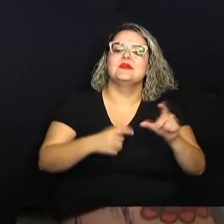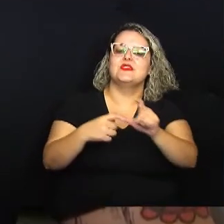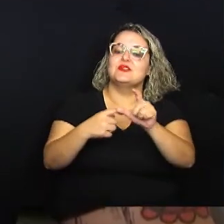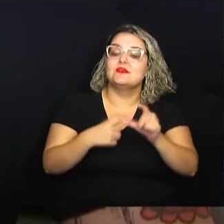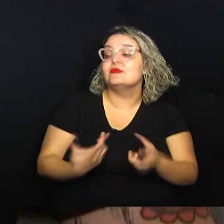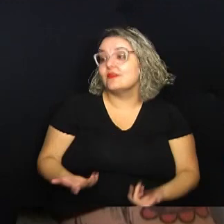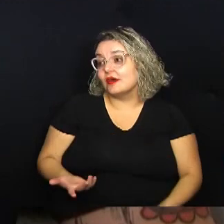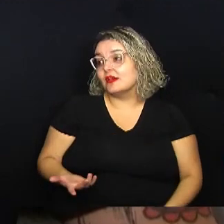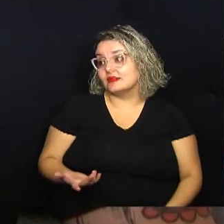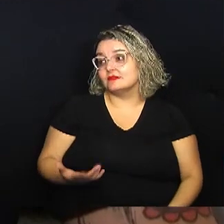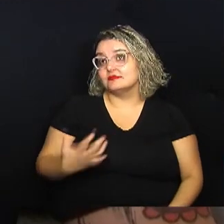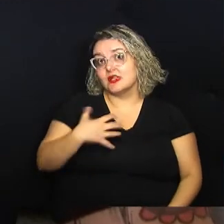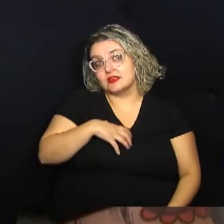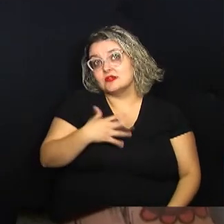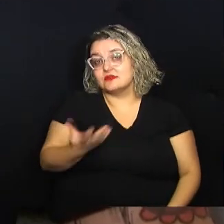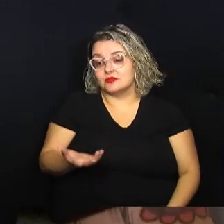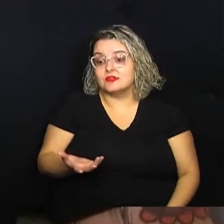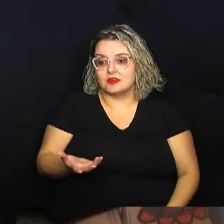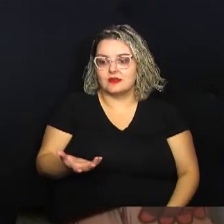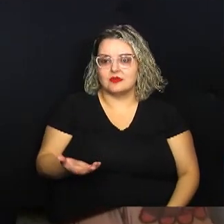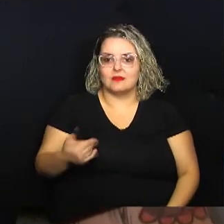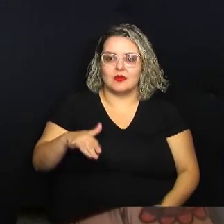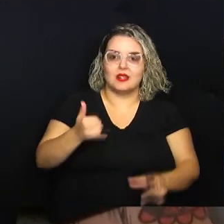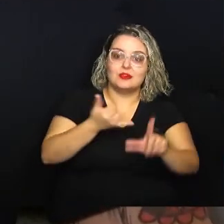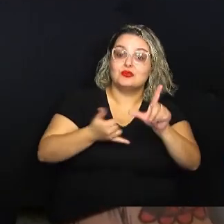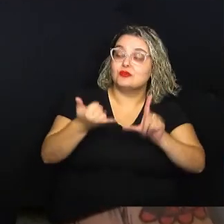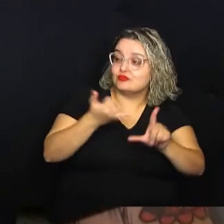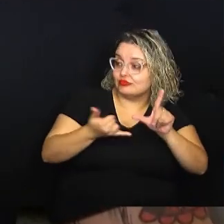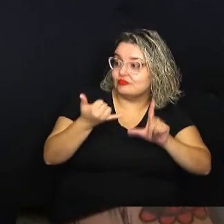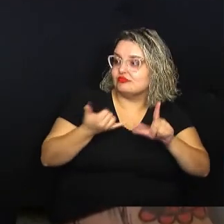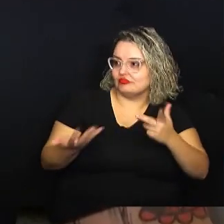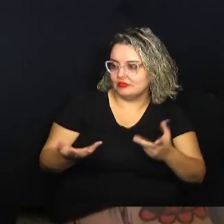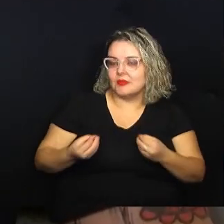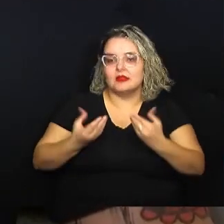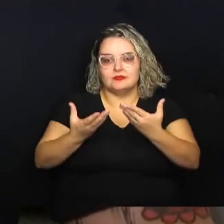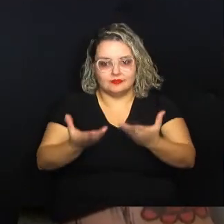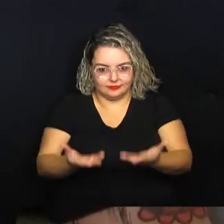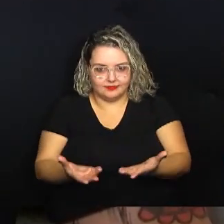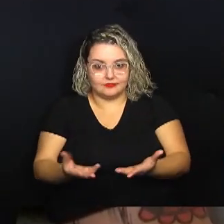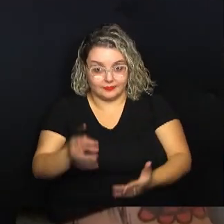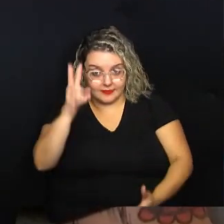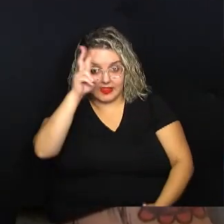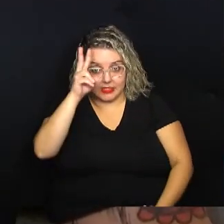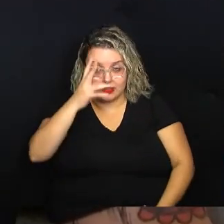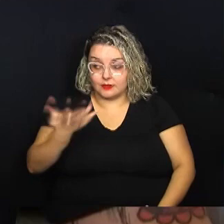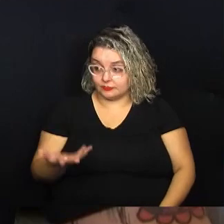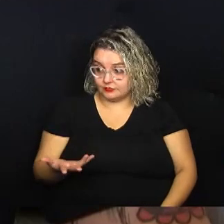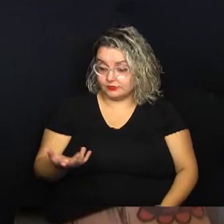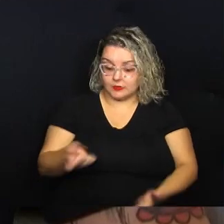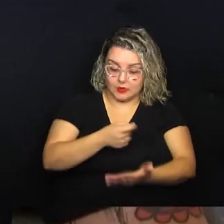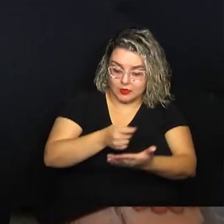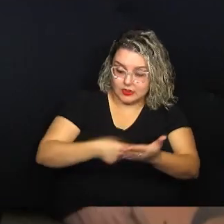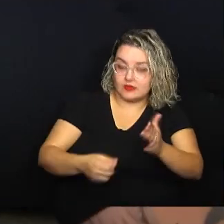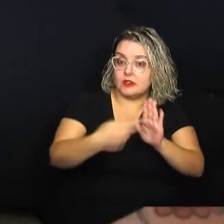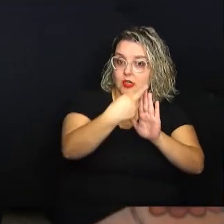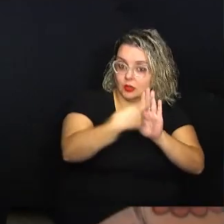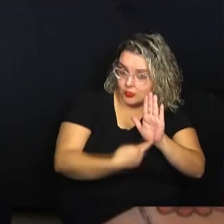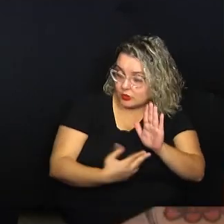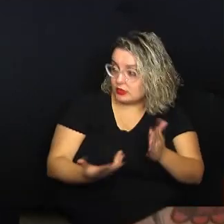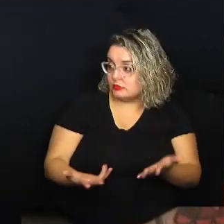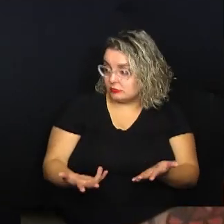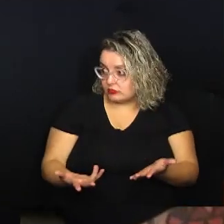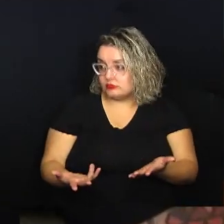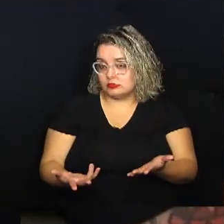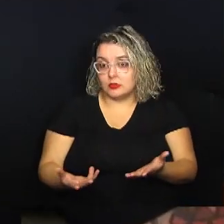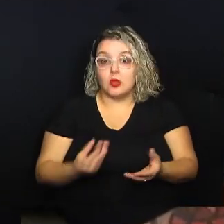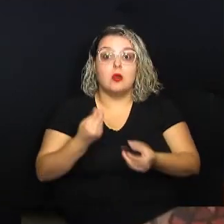forma mais lúdica de trazer realmente essa história. Então eu escrevi o roteiro, procurei como